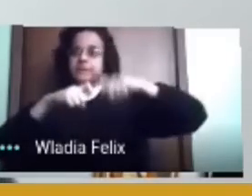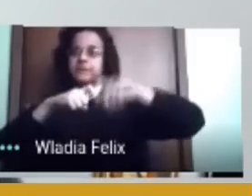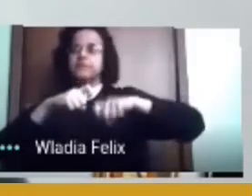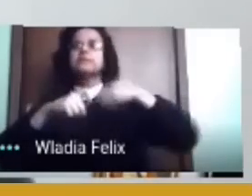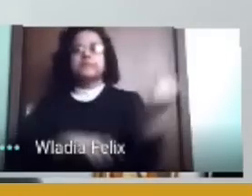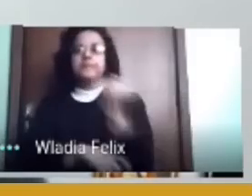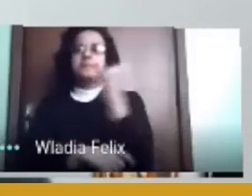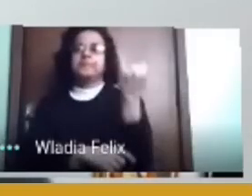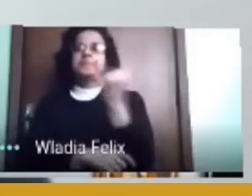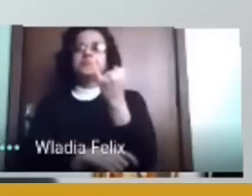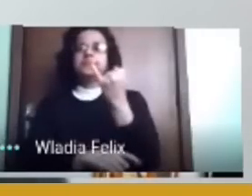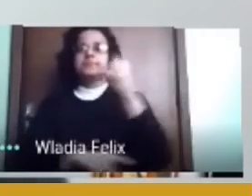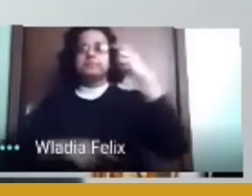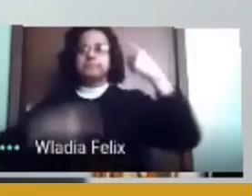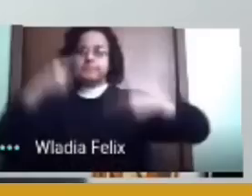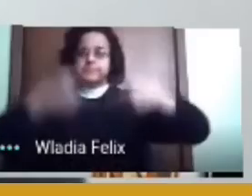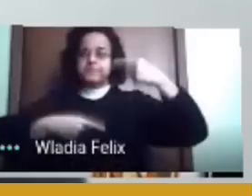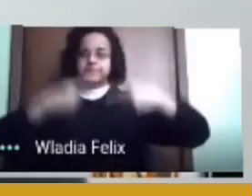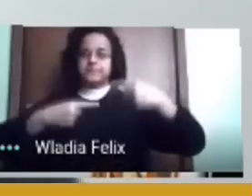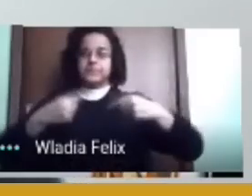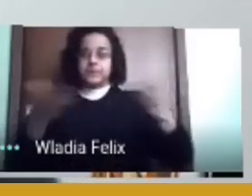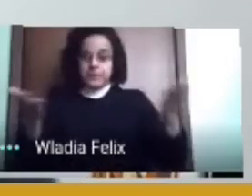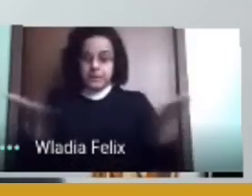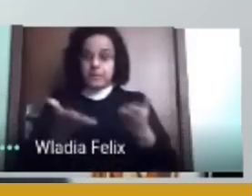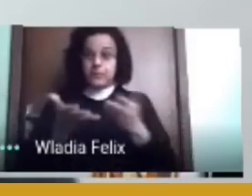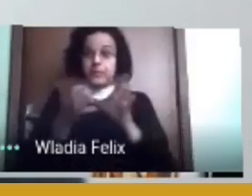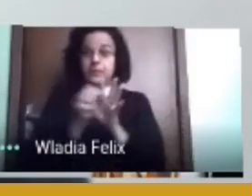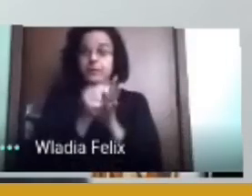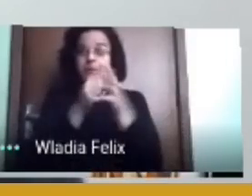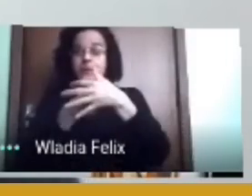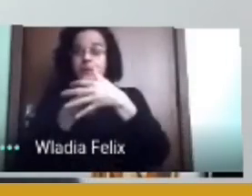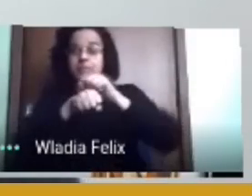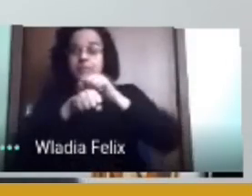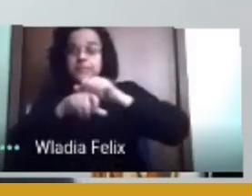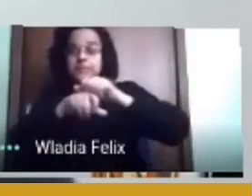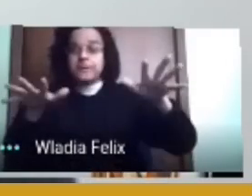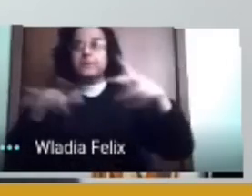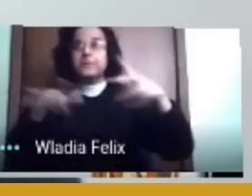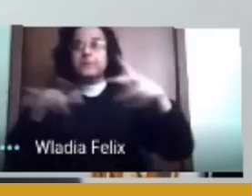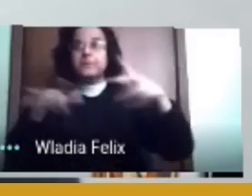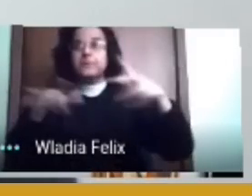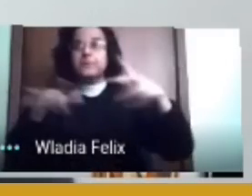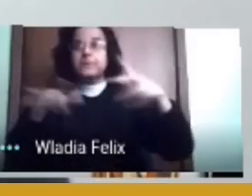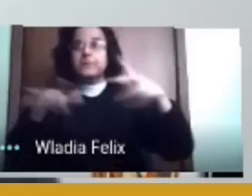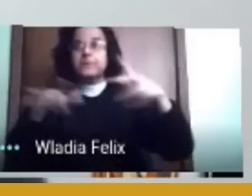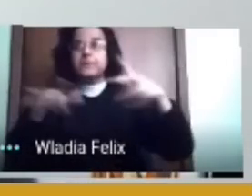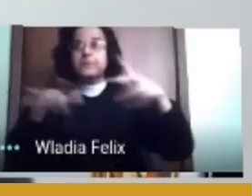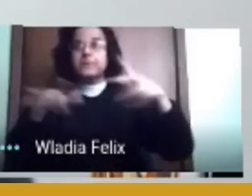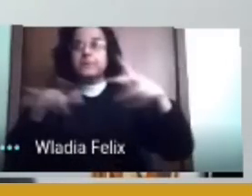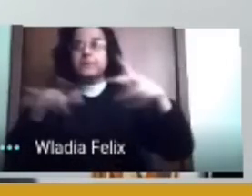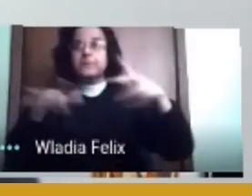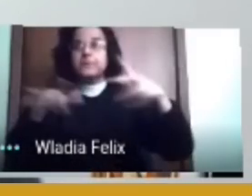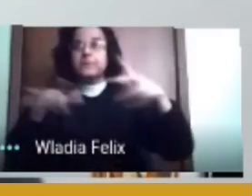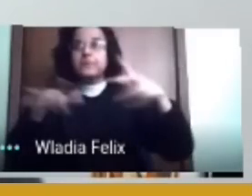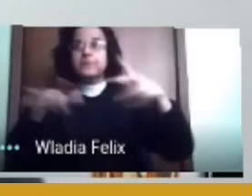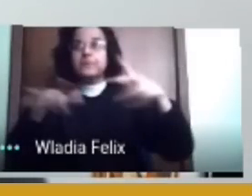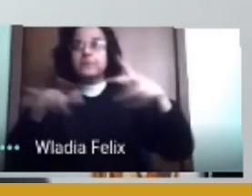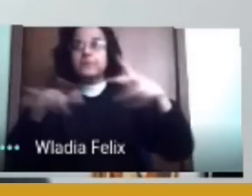pandemia, porque infelizmente mais de 70% dos casos de violência sexual contra crianças e